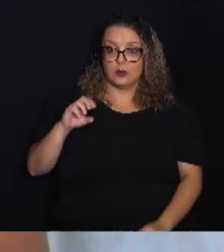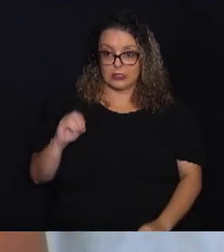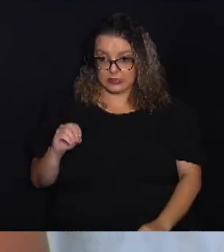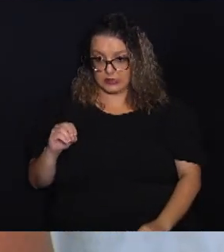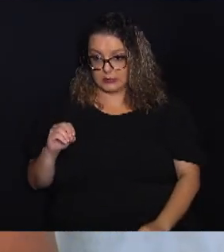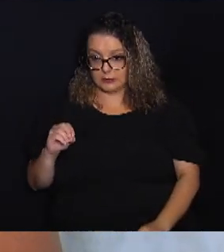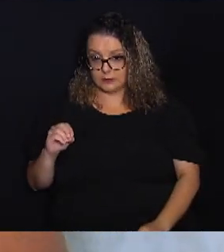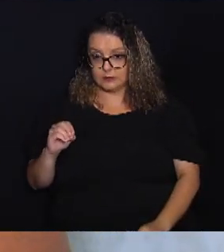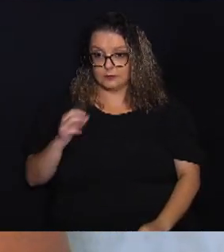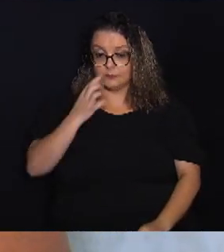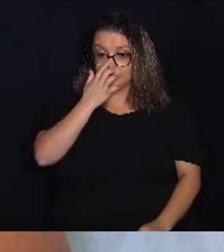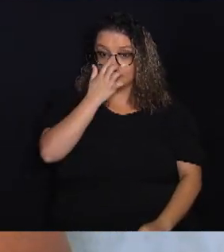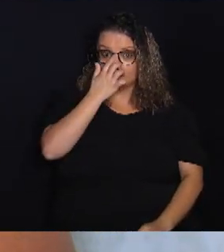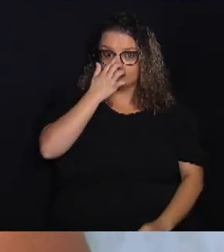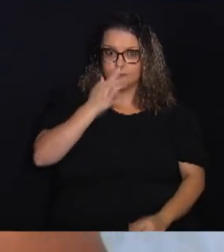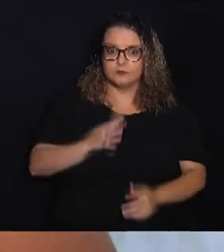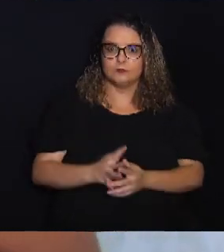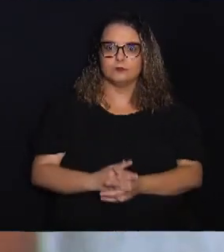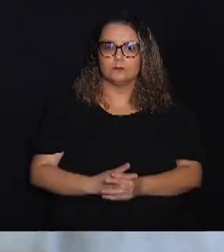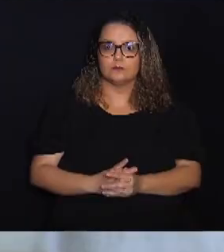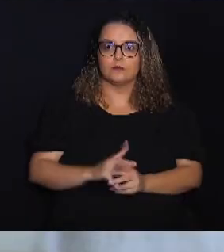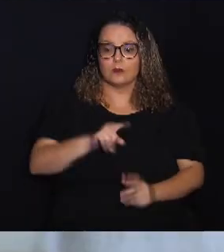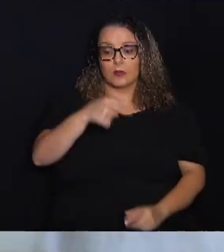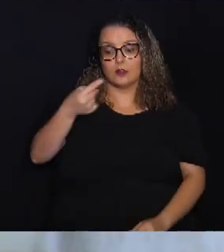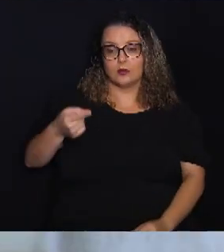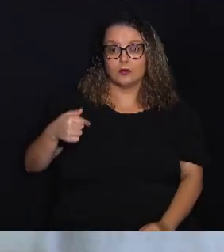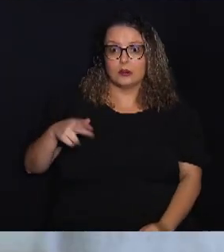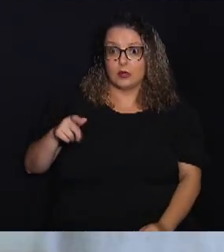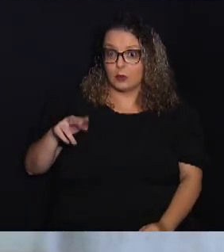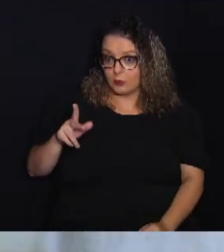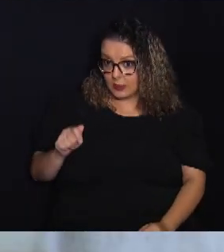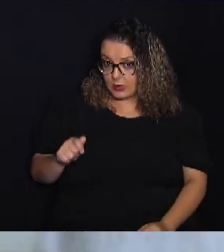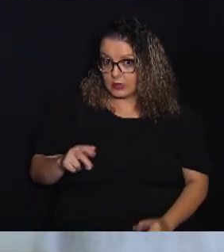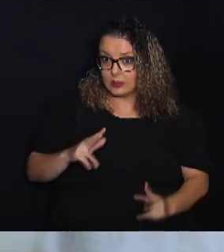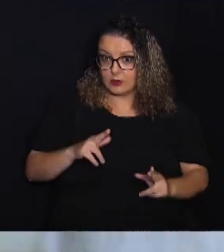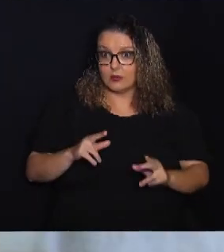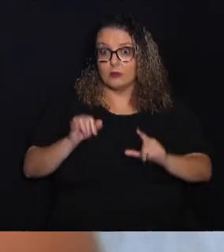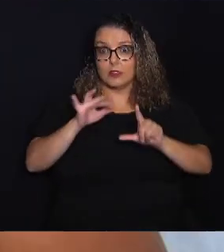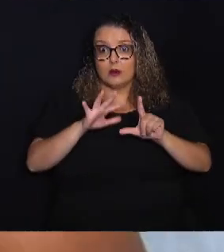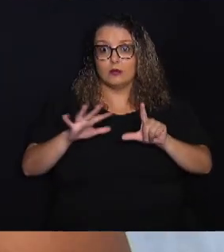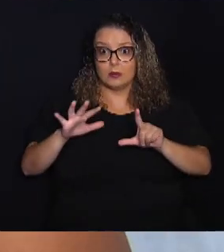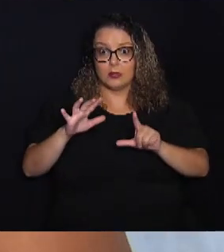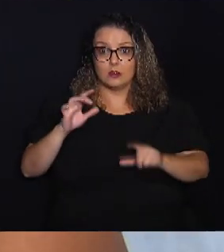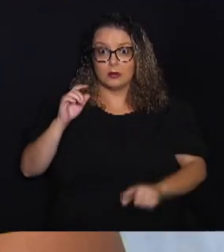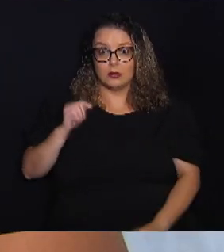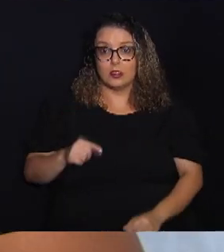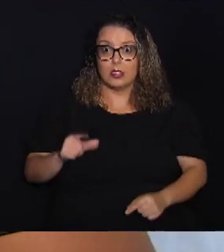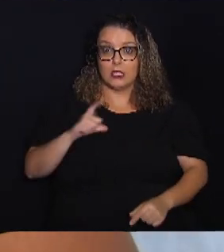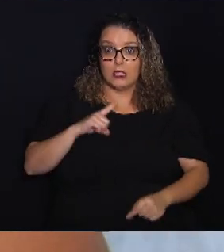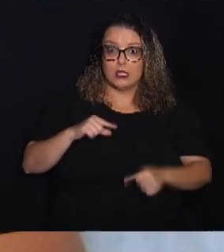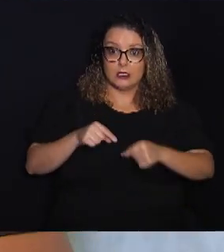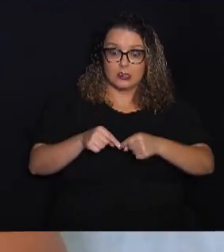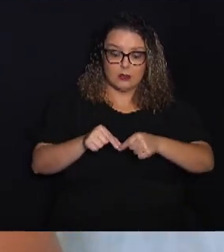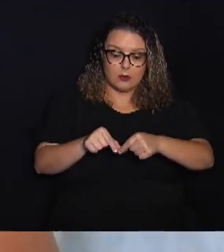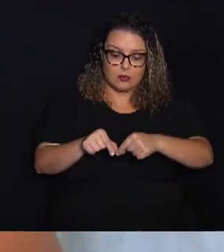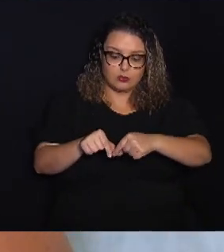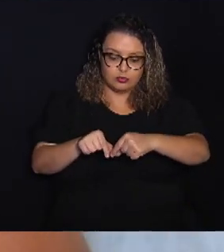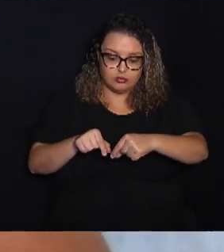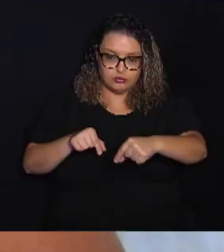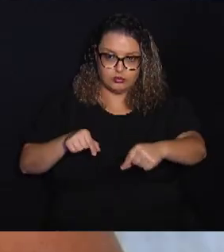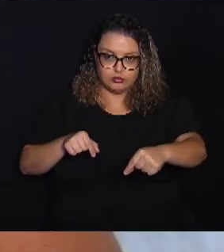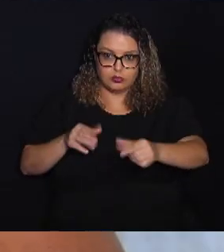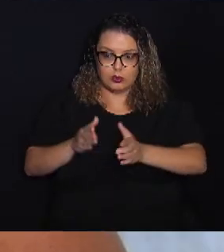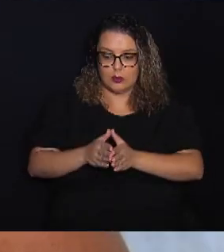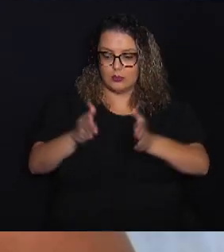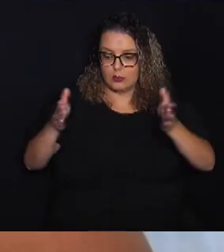tem 1,80m, e cair do outro lado da quadra, como mostra a imagem. Verifica que tem uma